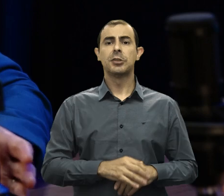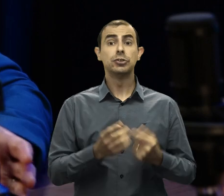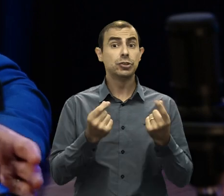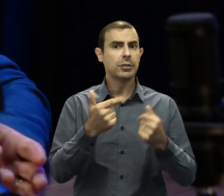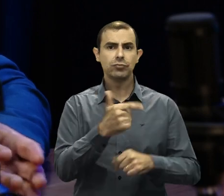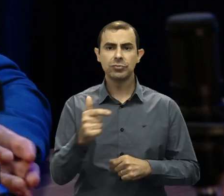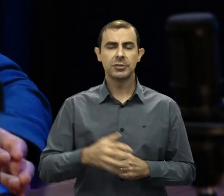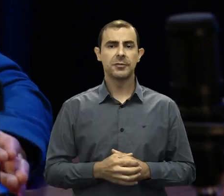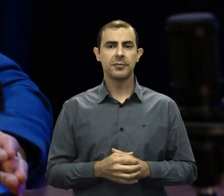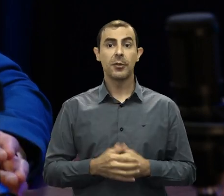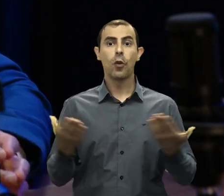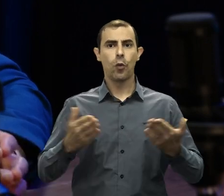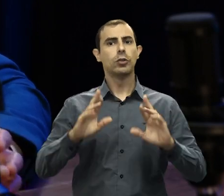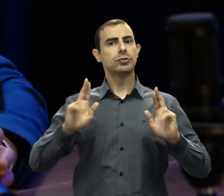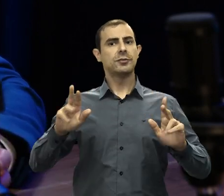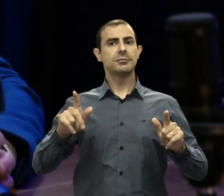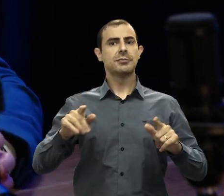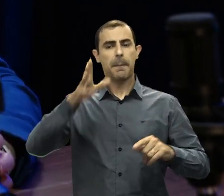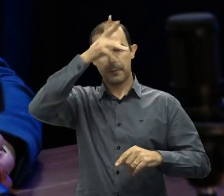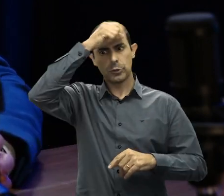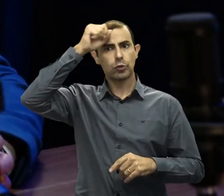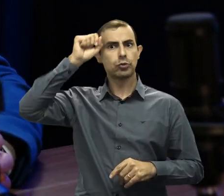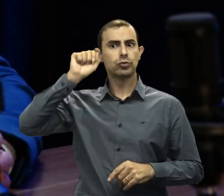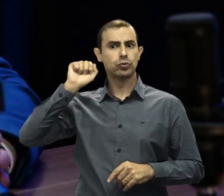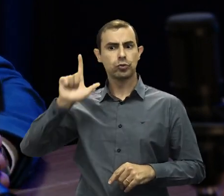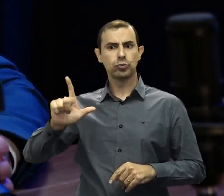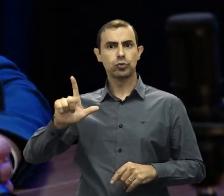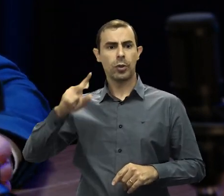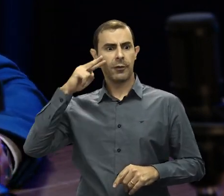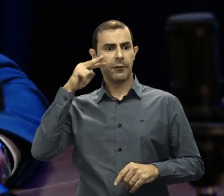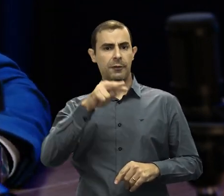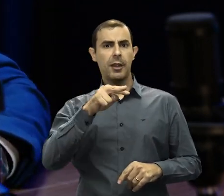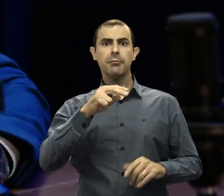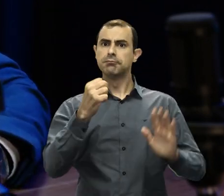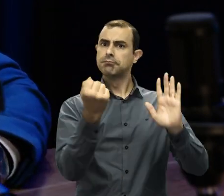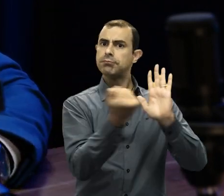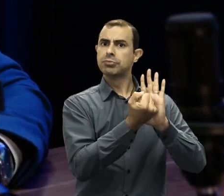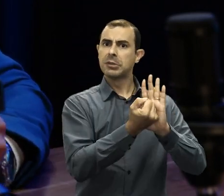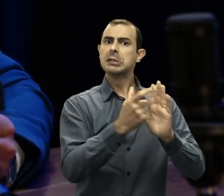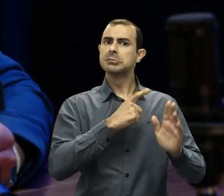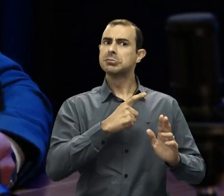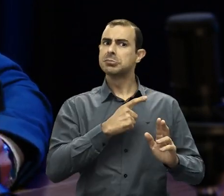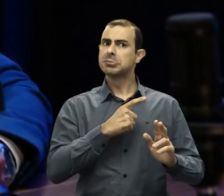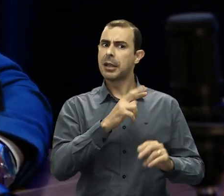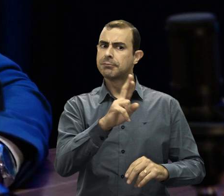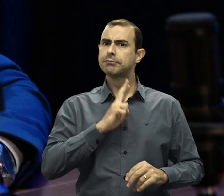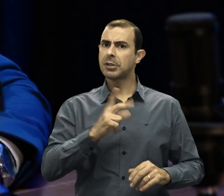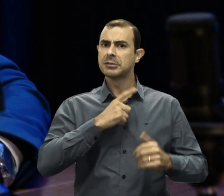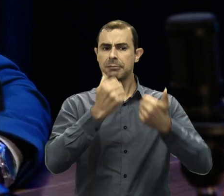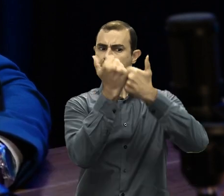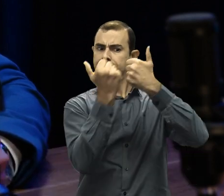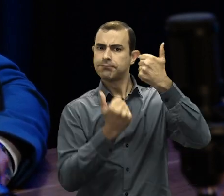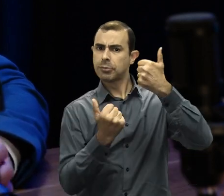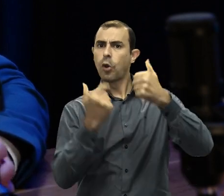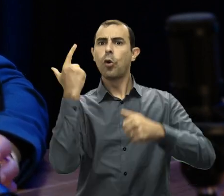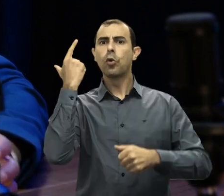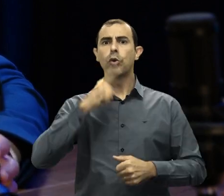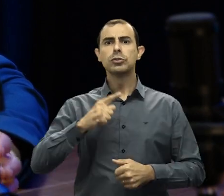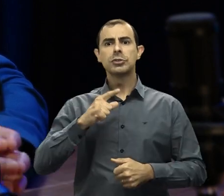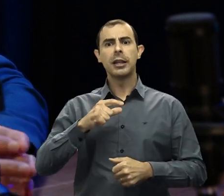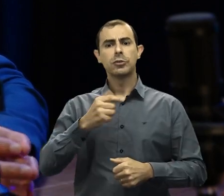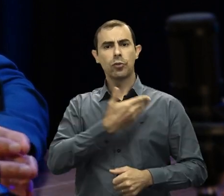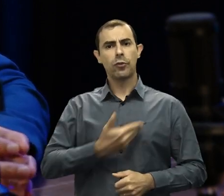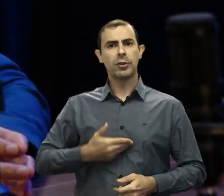já, principalmente quando você representa Mato Grosso do Sul, você tendo um bom resultado, tendo um bom ranqueamento, você